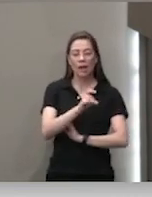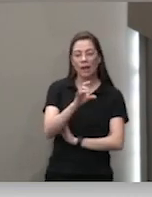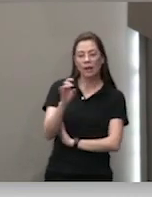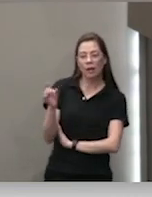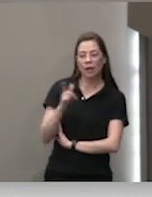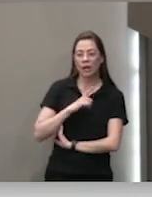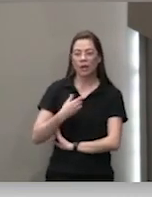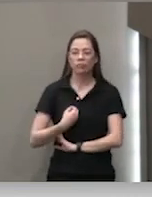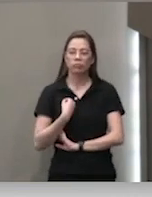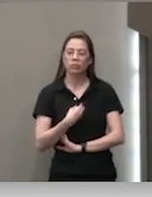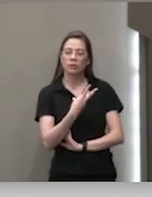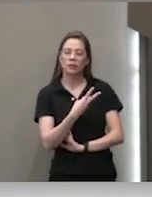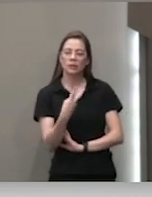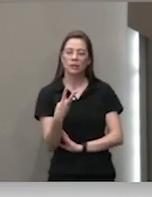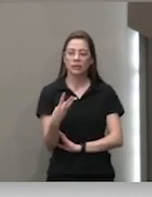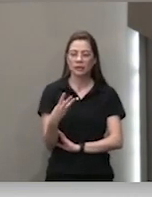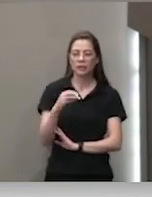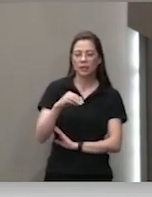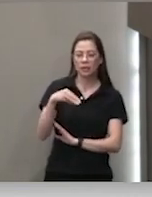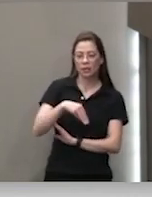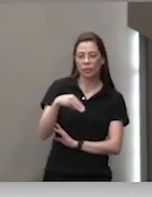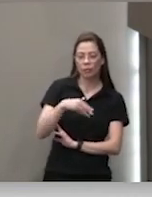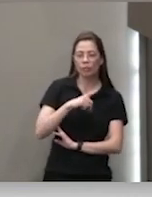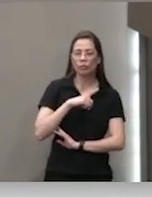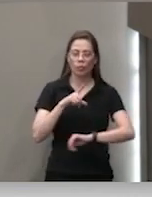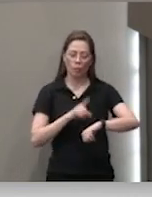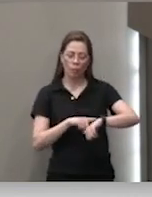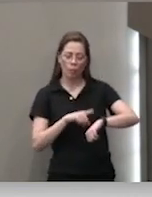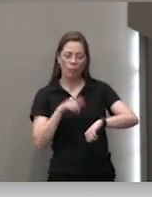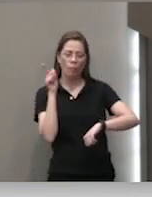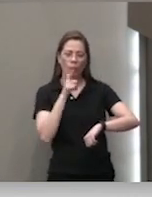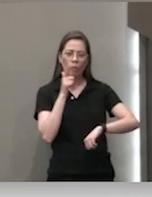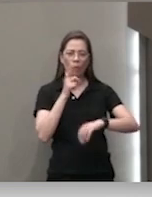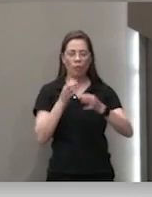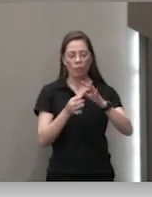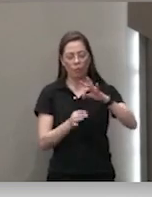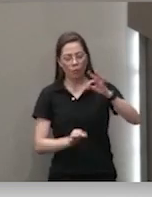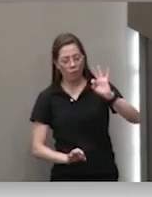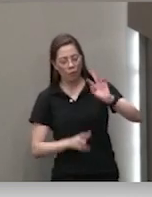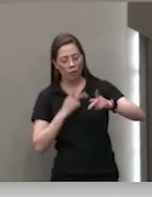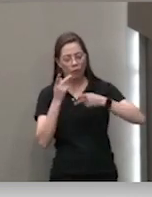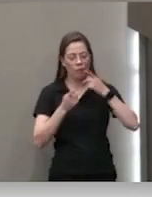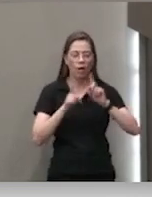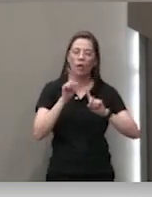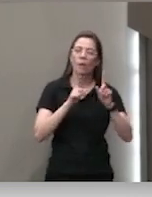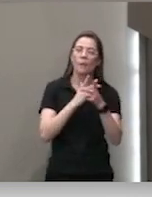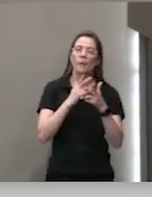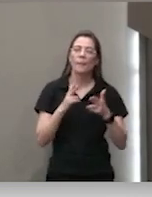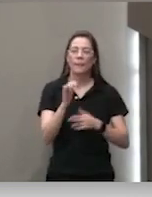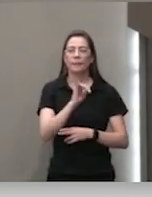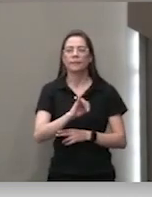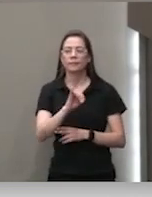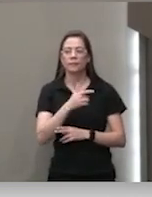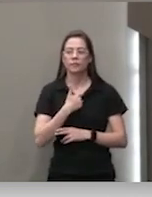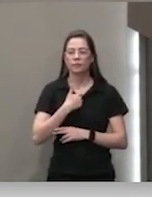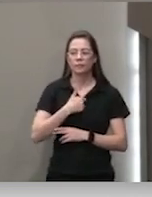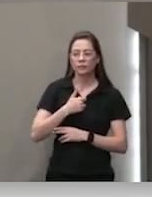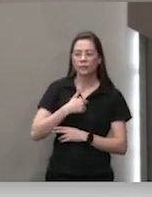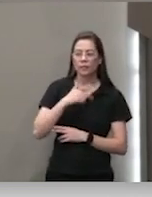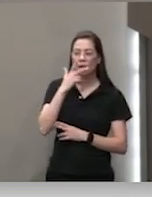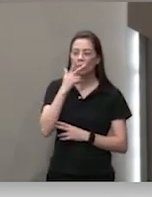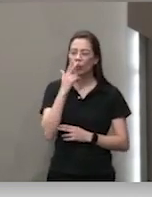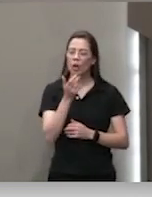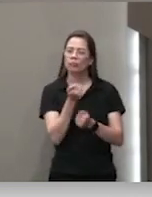tem um tempo de até 30 minutos, então tem tempo suficiente para poder falar e esclarecer alguns pontos. Então, é um tom mais de